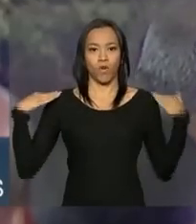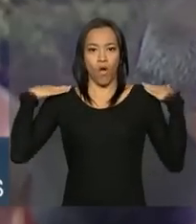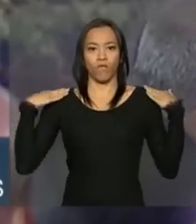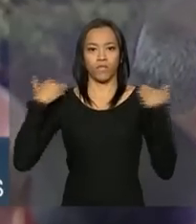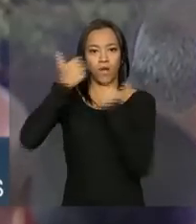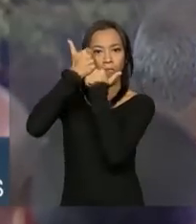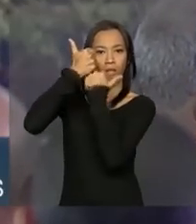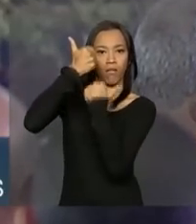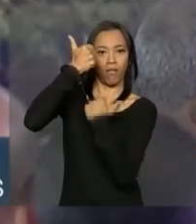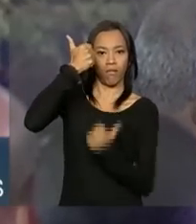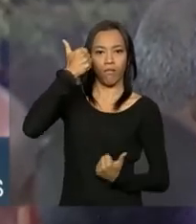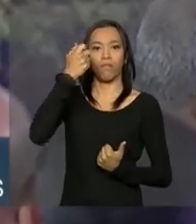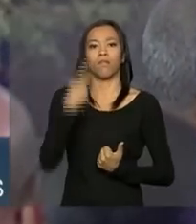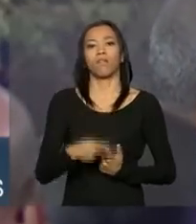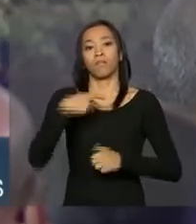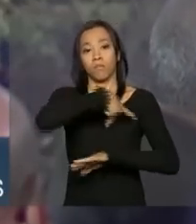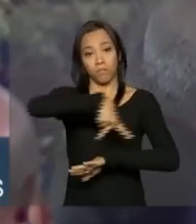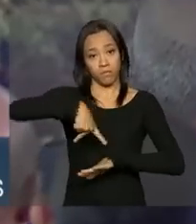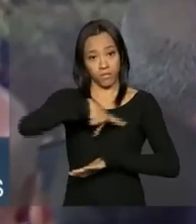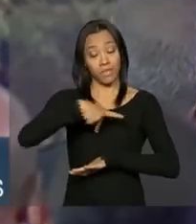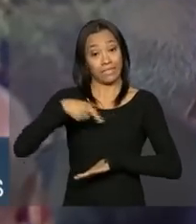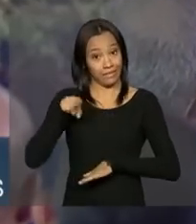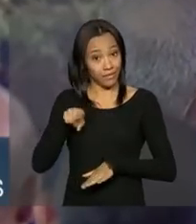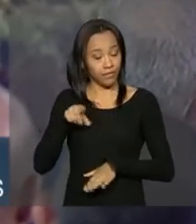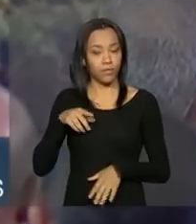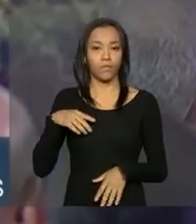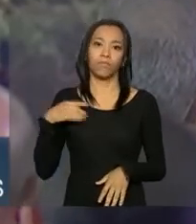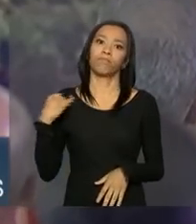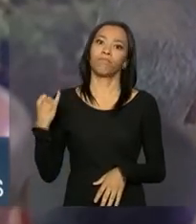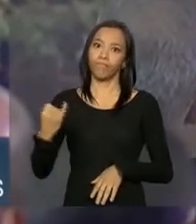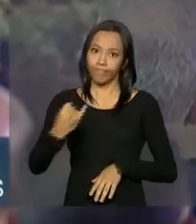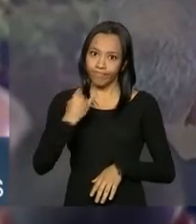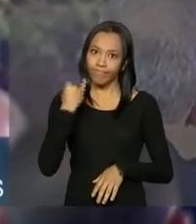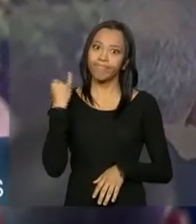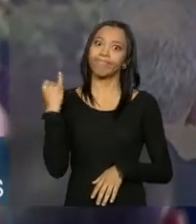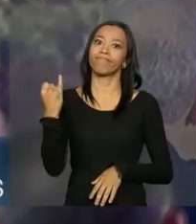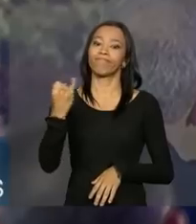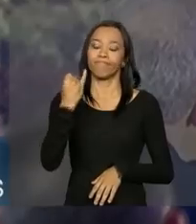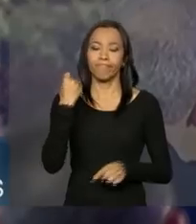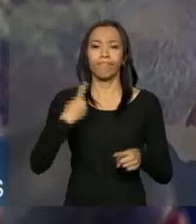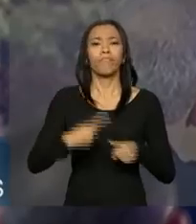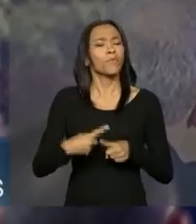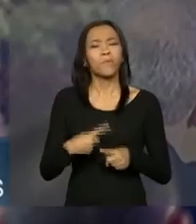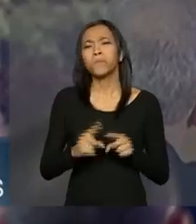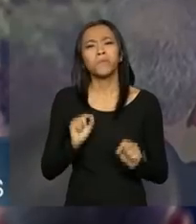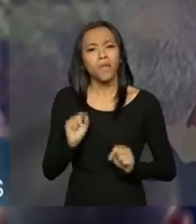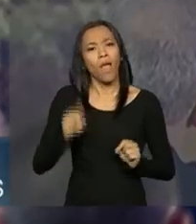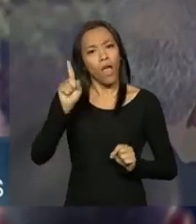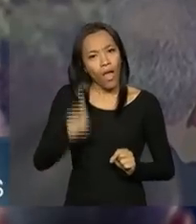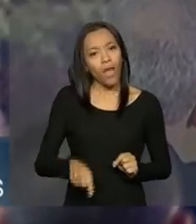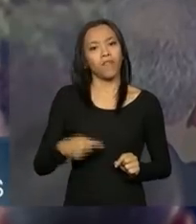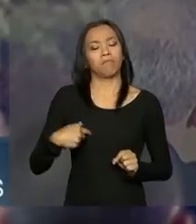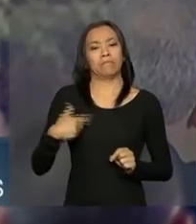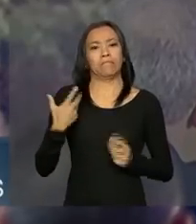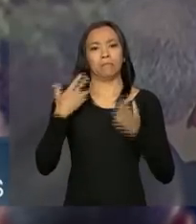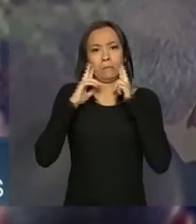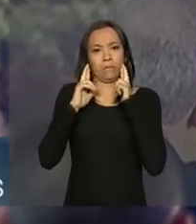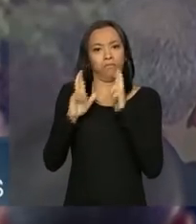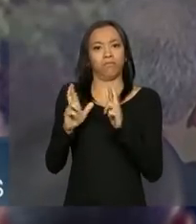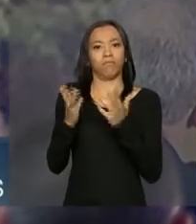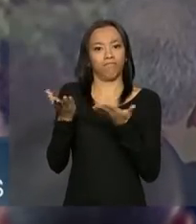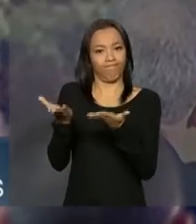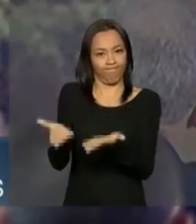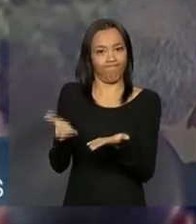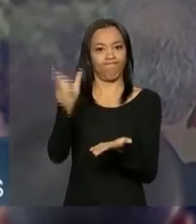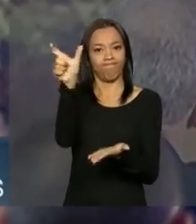nosso país. Isso é muito importante, porque se trata de um reconhecimento ao